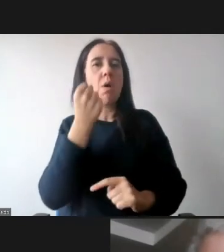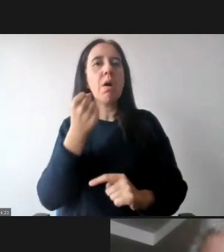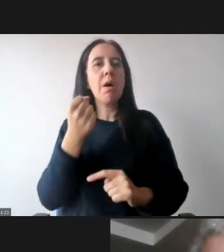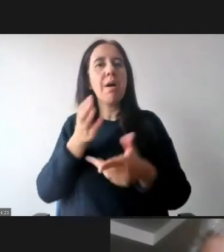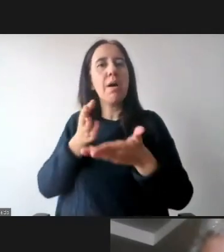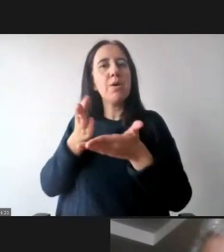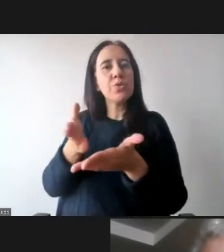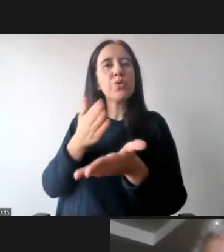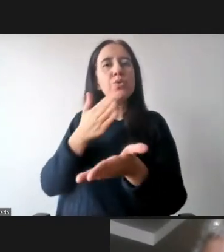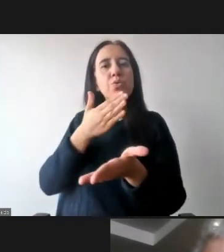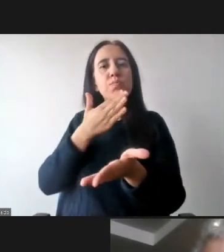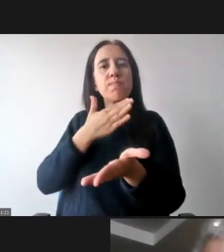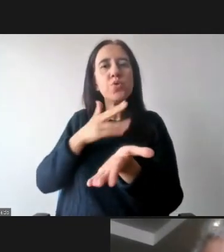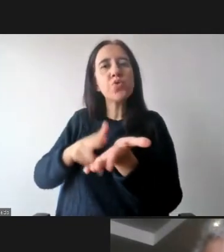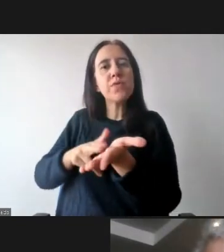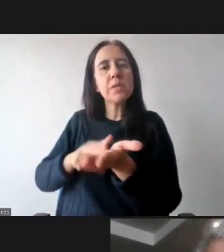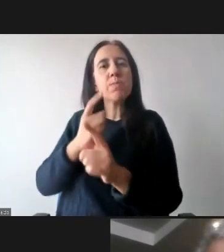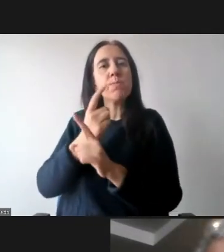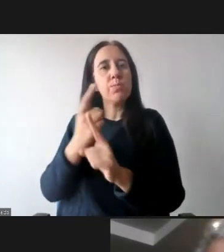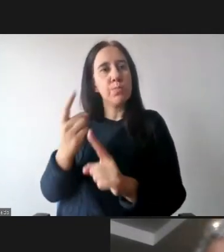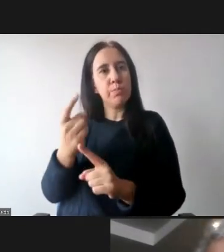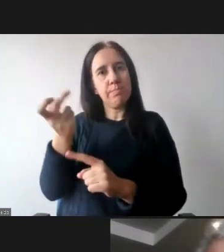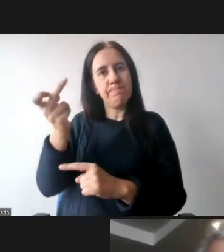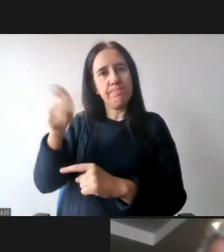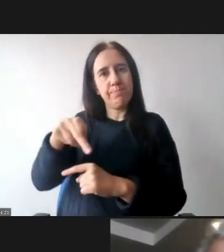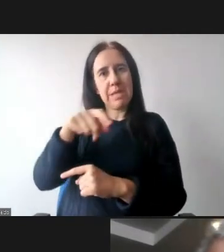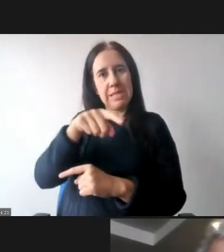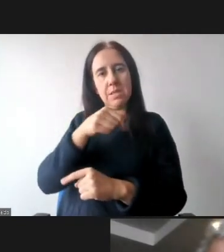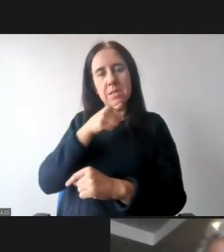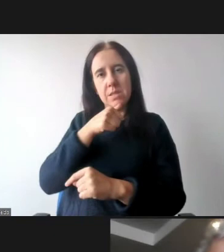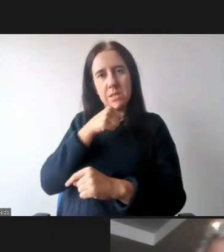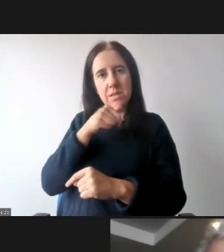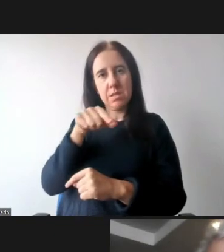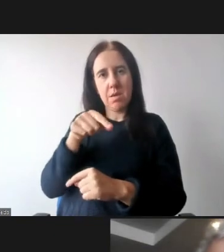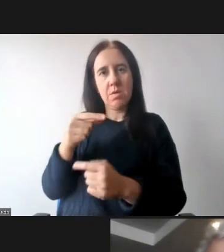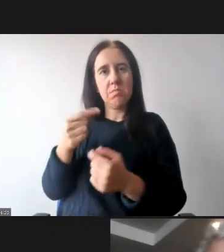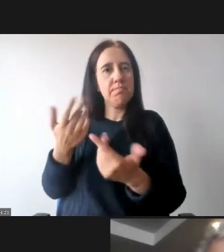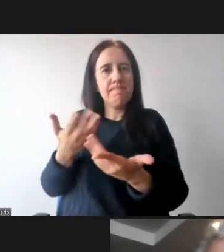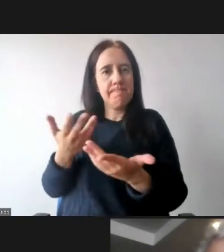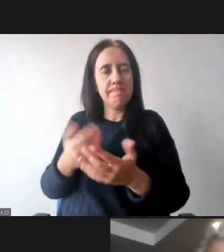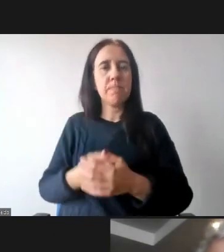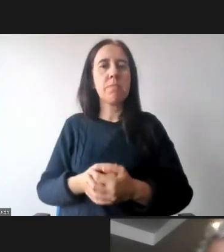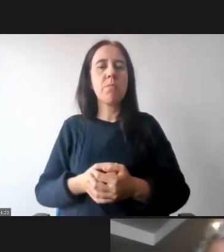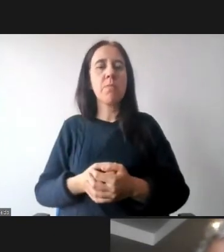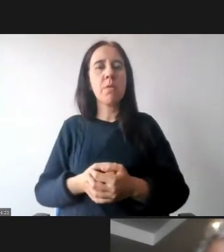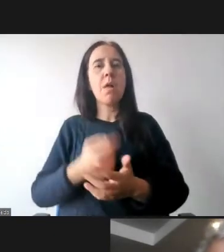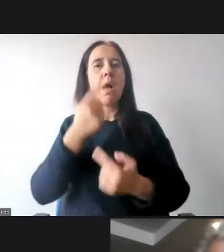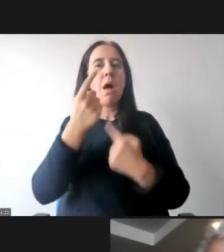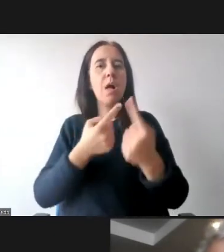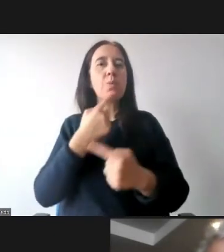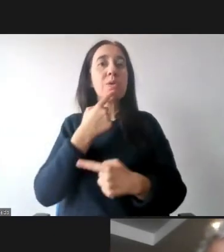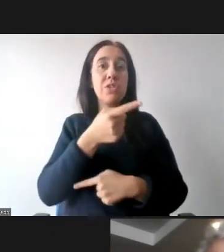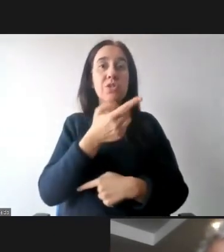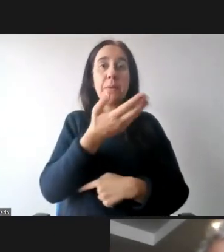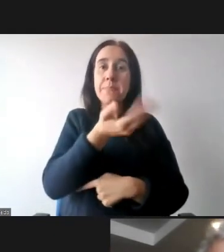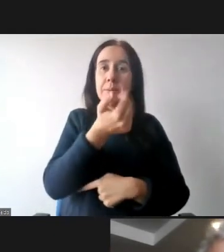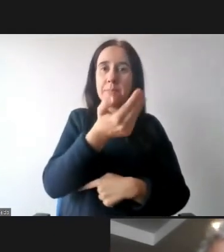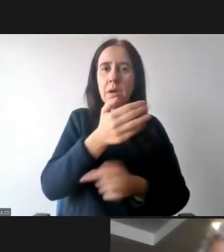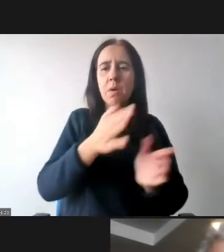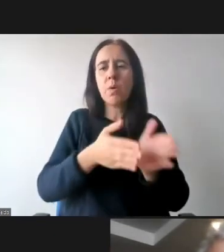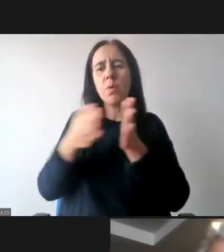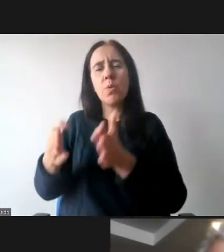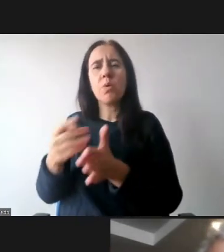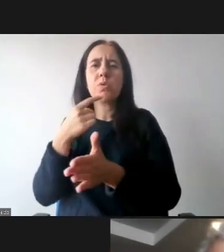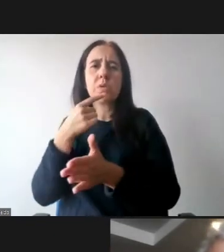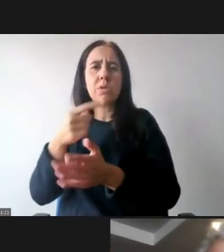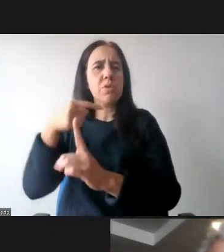justificar esse resultado, a justificar essa decisão. Para alguns isto é uma fraqueza, para outros isto é precisamente uma das